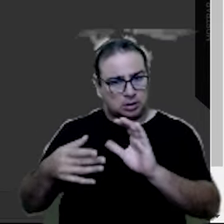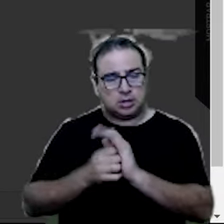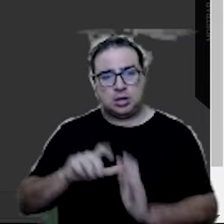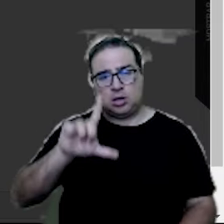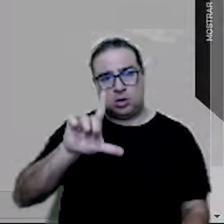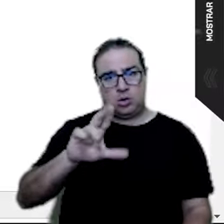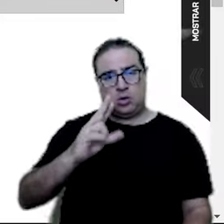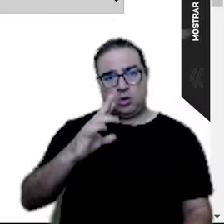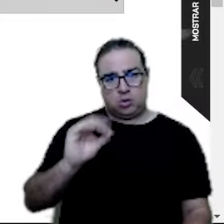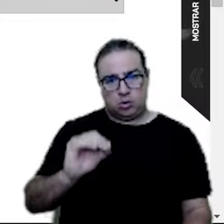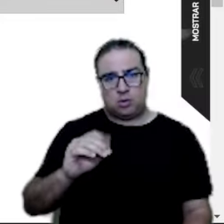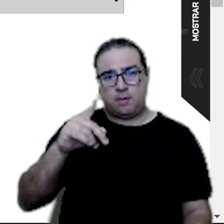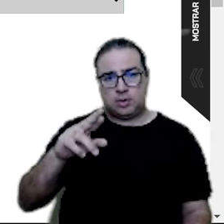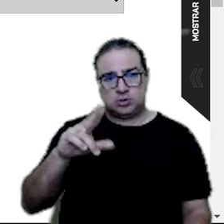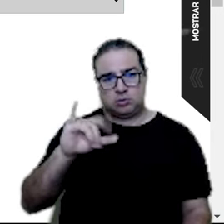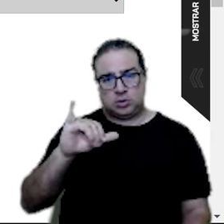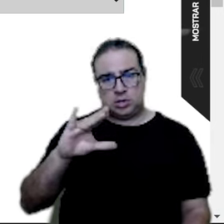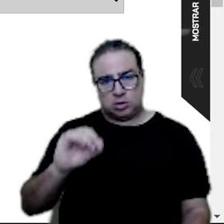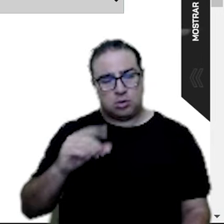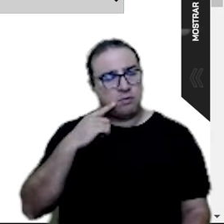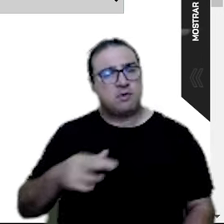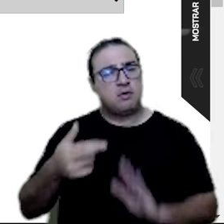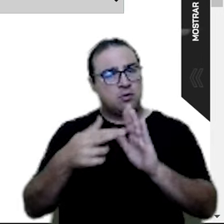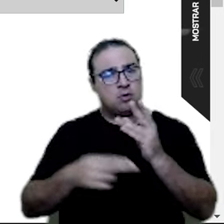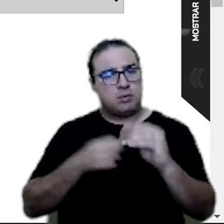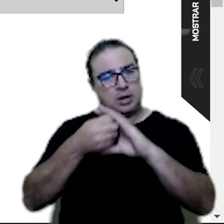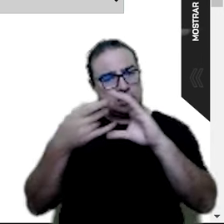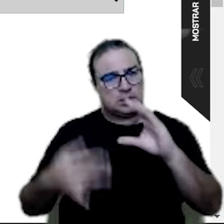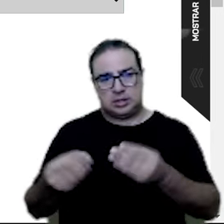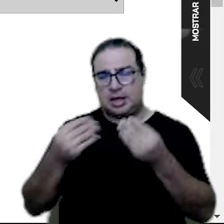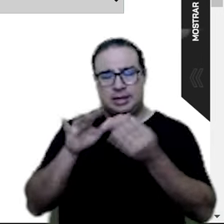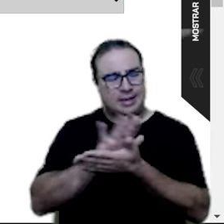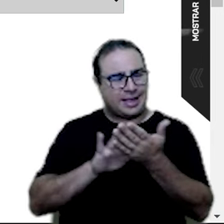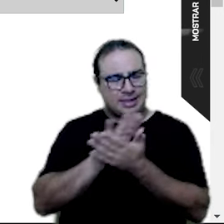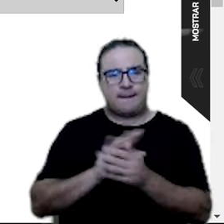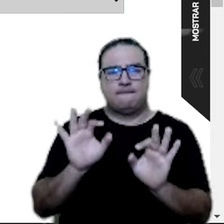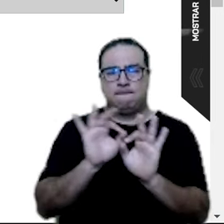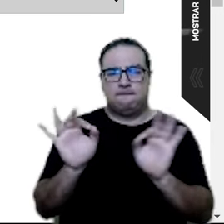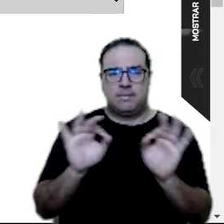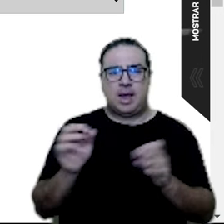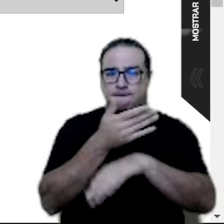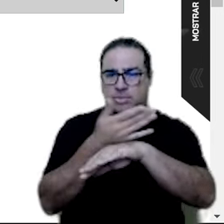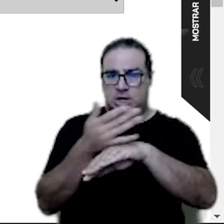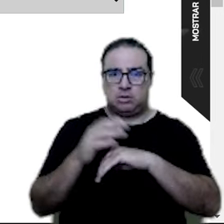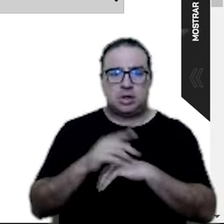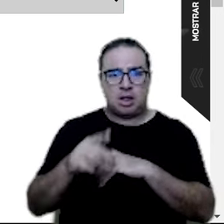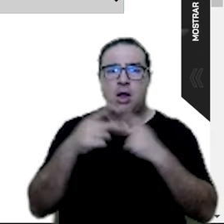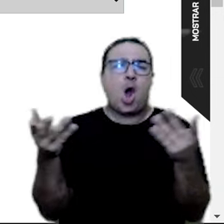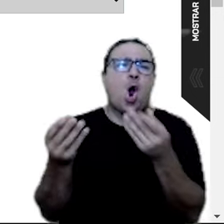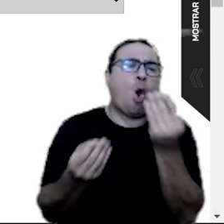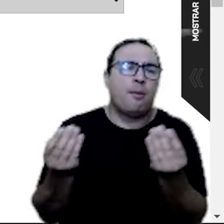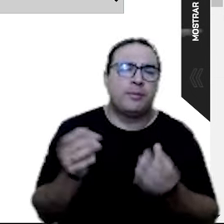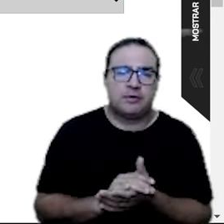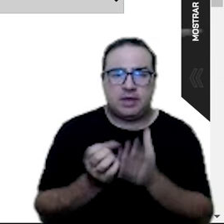caracter caracterizo né a empresa nessa situação nesse regime fiscal o sistema nem traz nada na matriz fiscal fica em branco então o cara